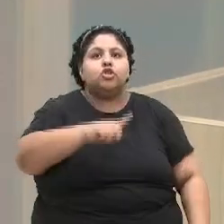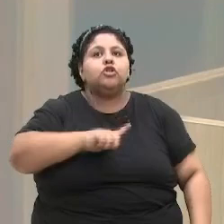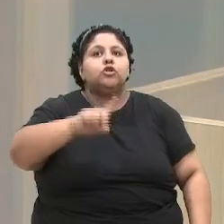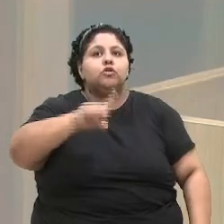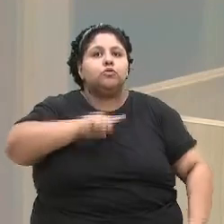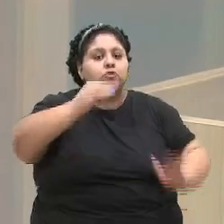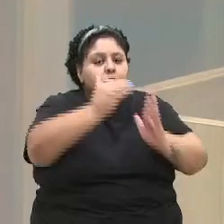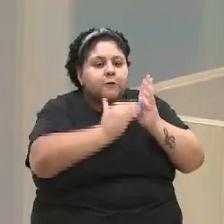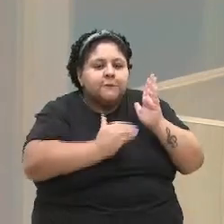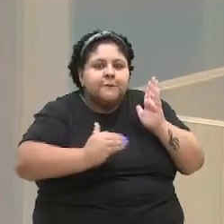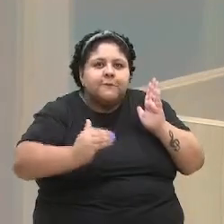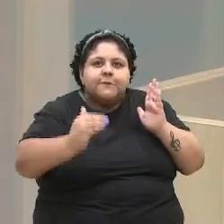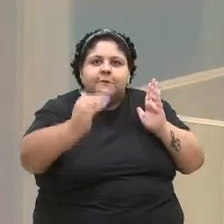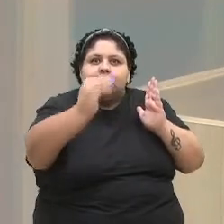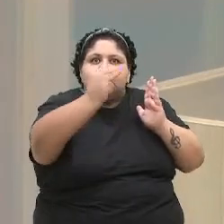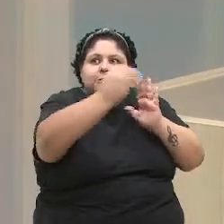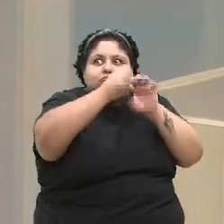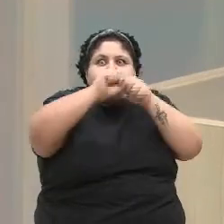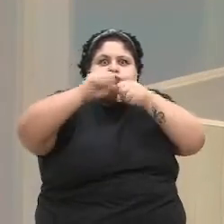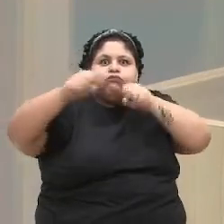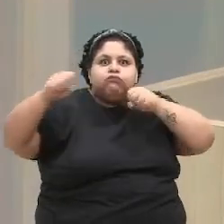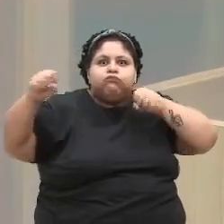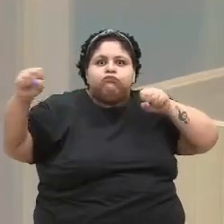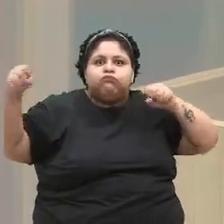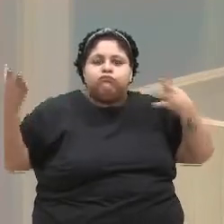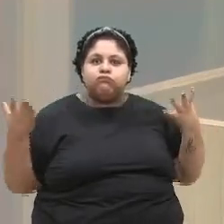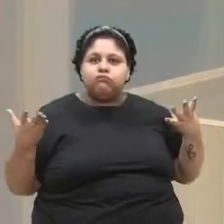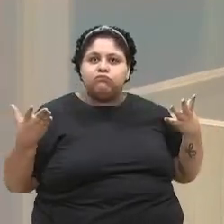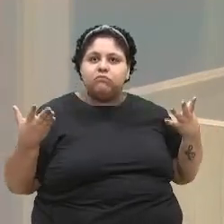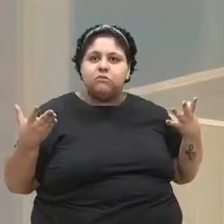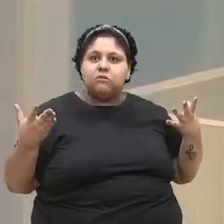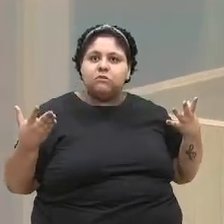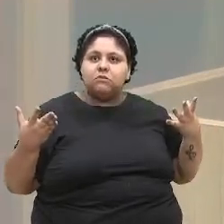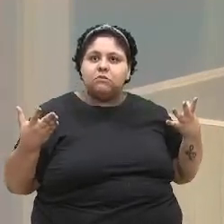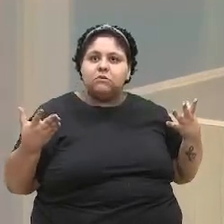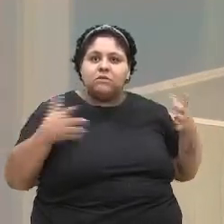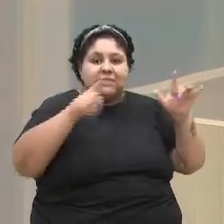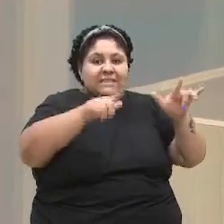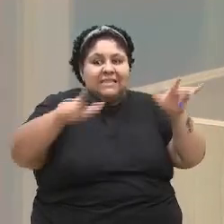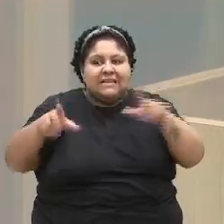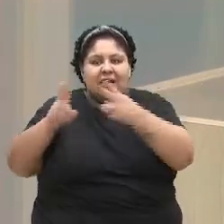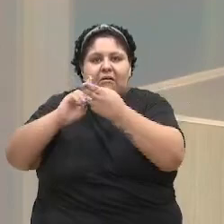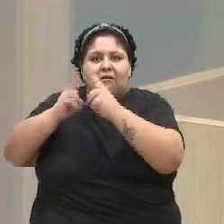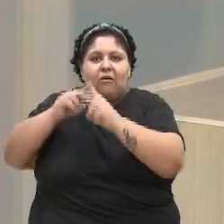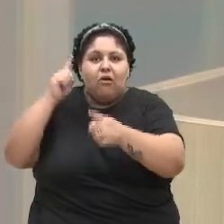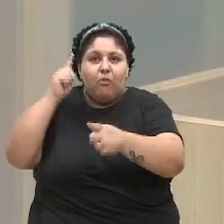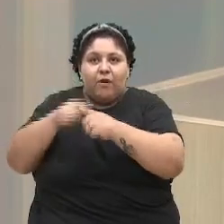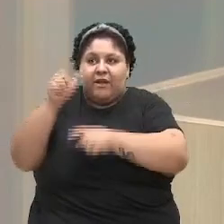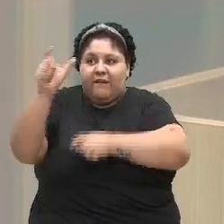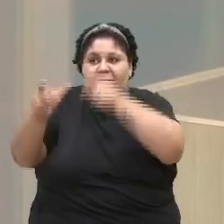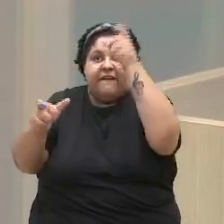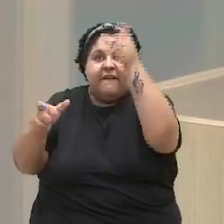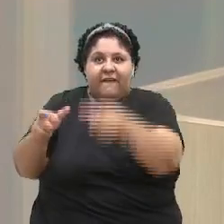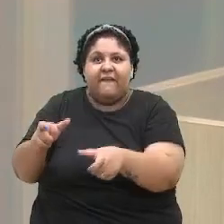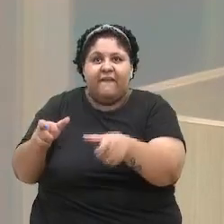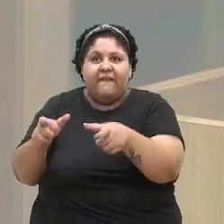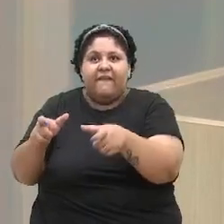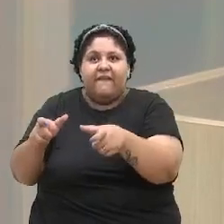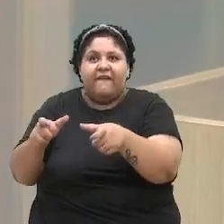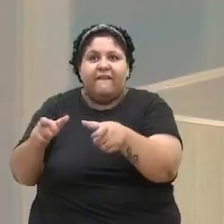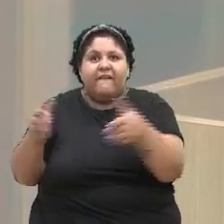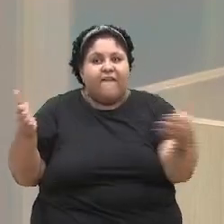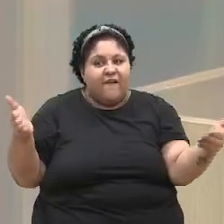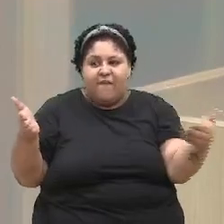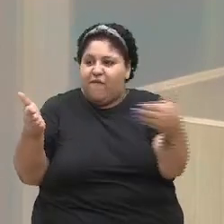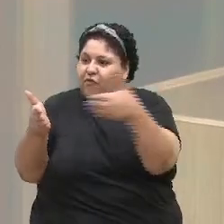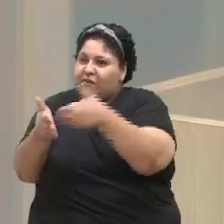aumento estratosférico dos bolsões de miséria nas áreas urbanas porque aquele pessoal vai vi pra área urbana ele não